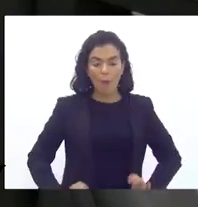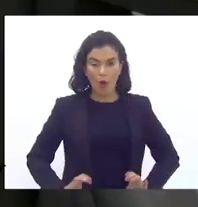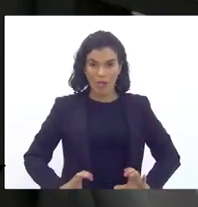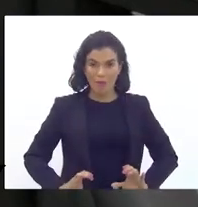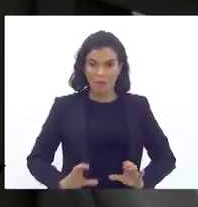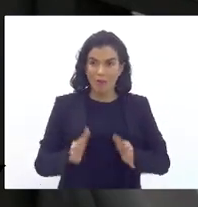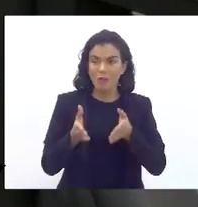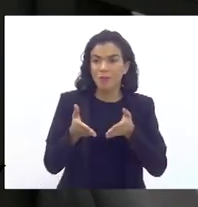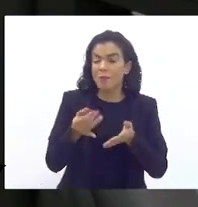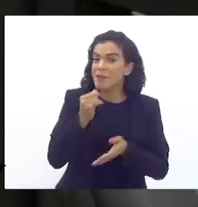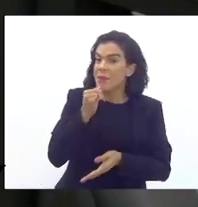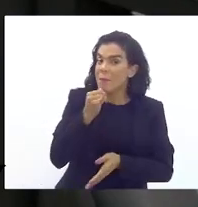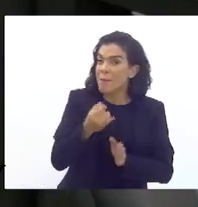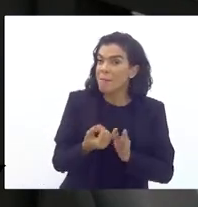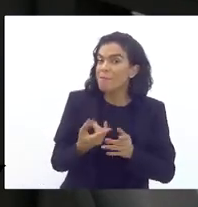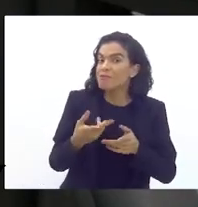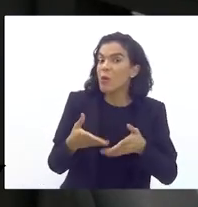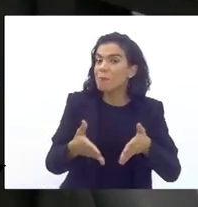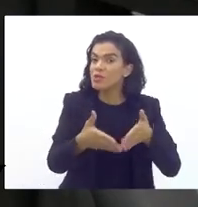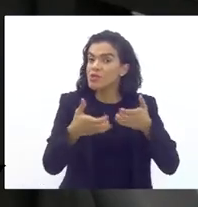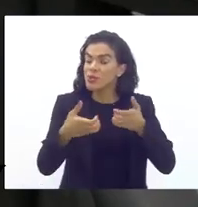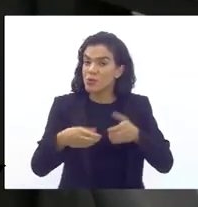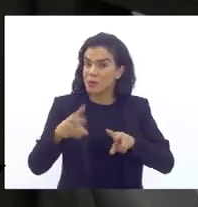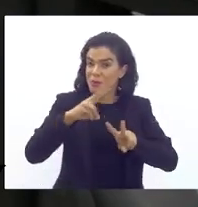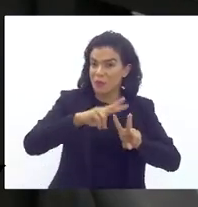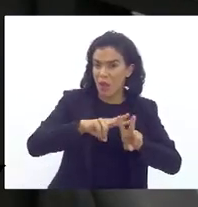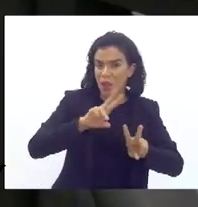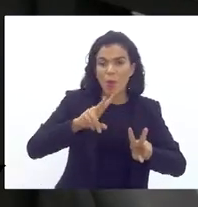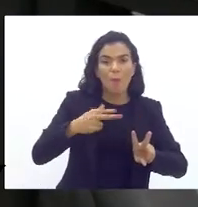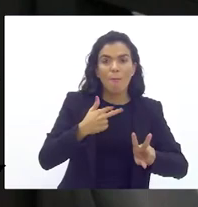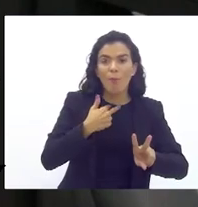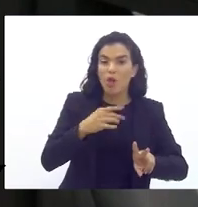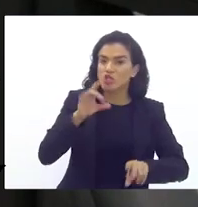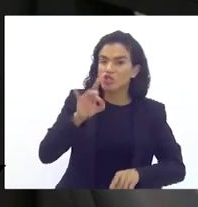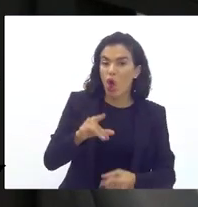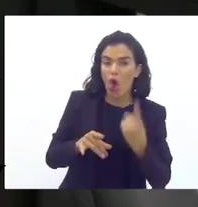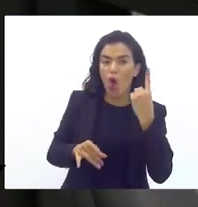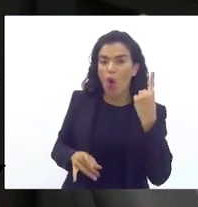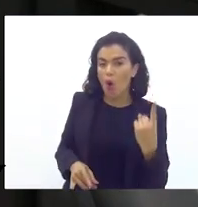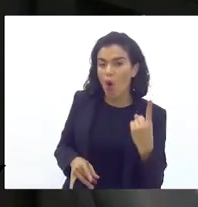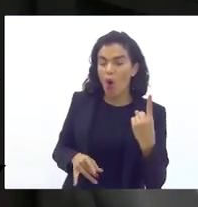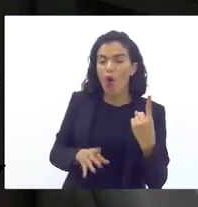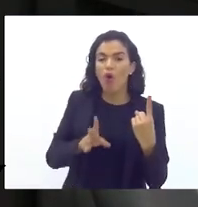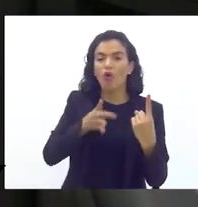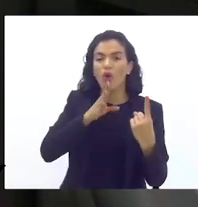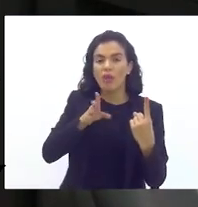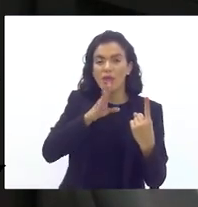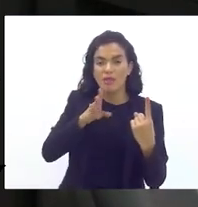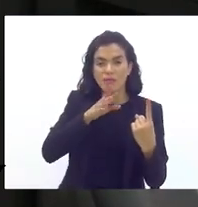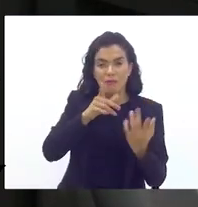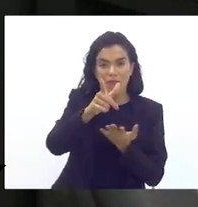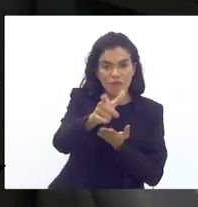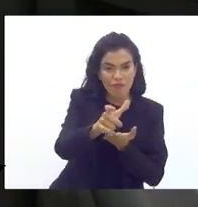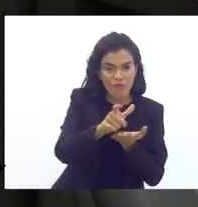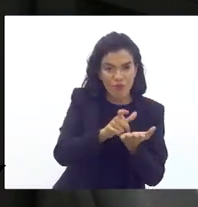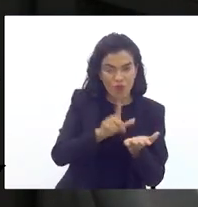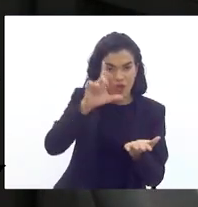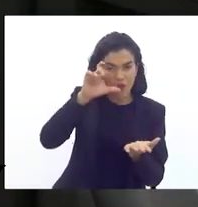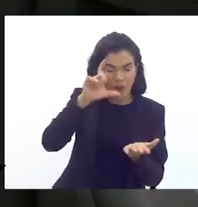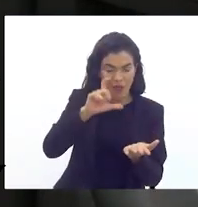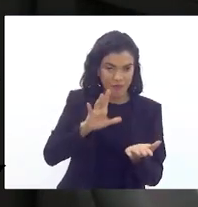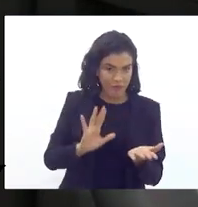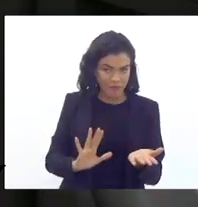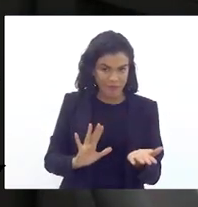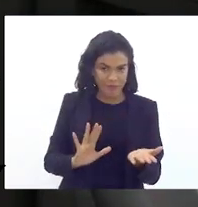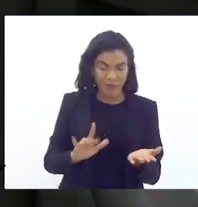pedidos representação por prisão que não poderá ser baseada apenas no reconhecimento fotográfico o projeto vai além projeto é